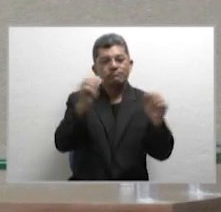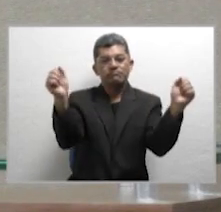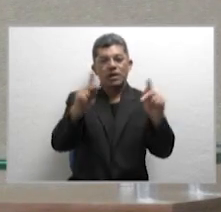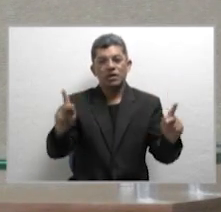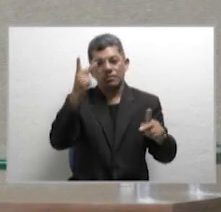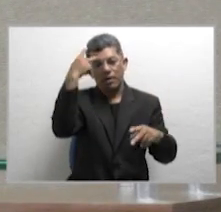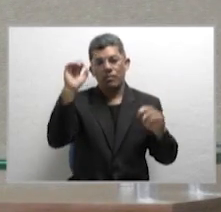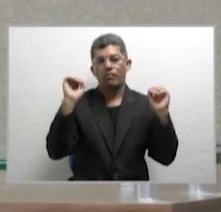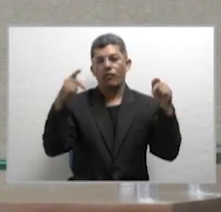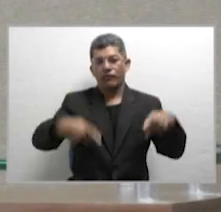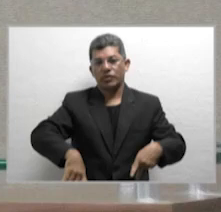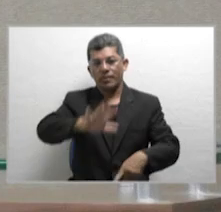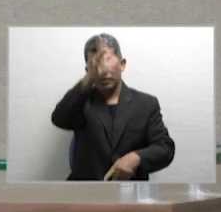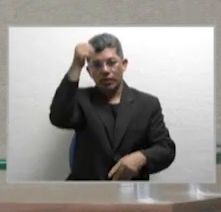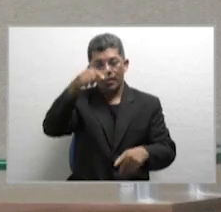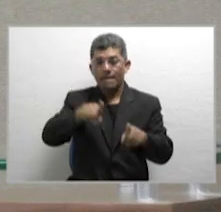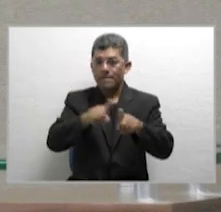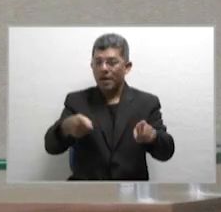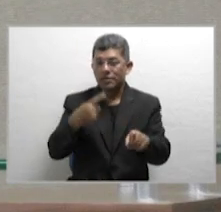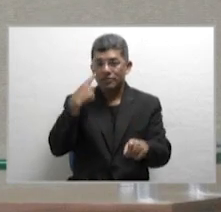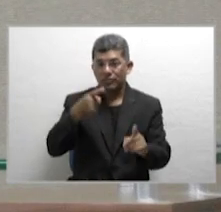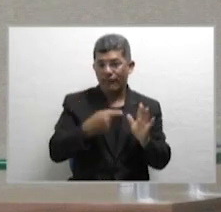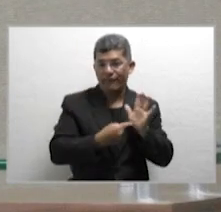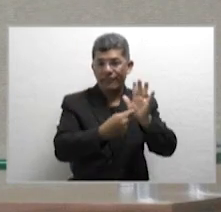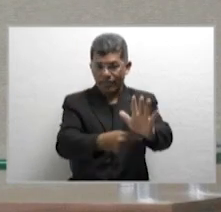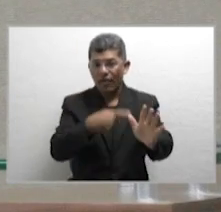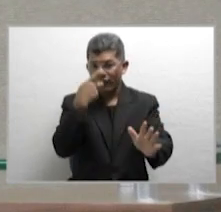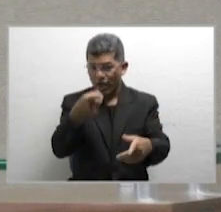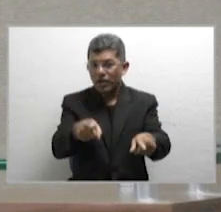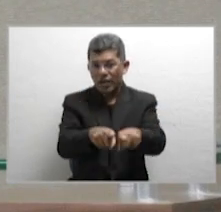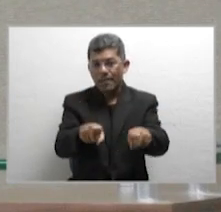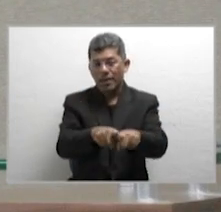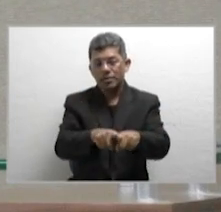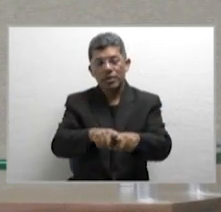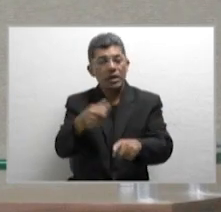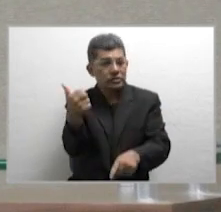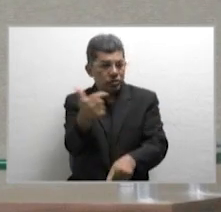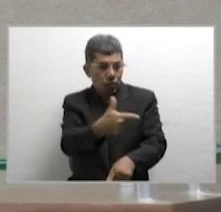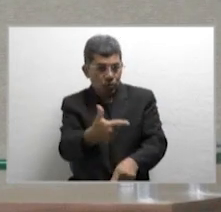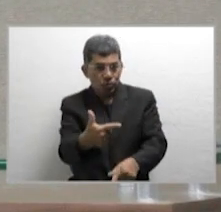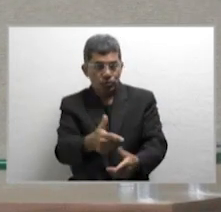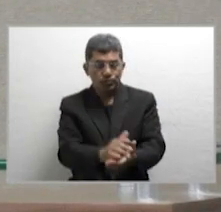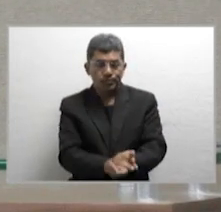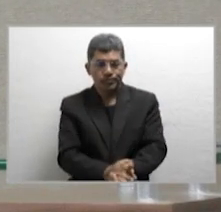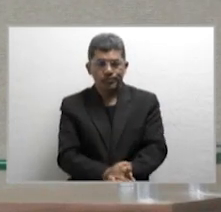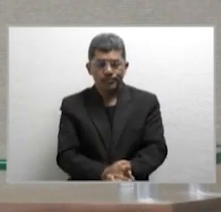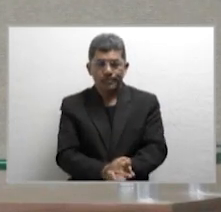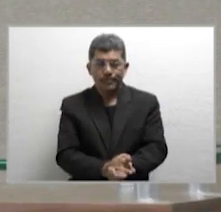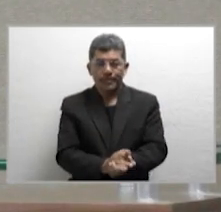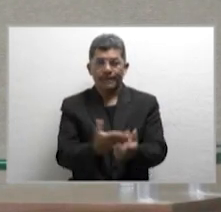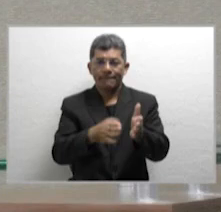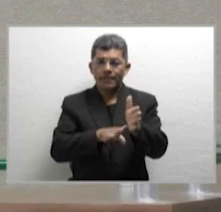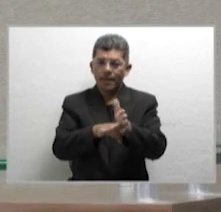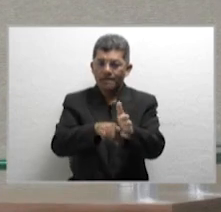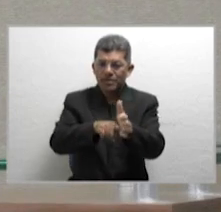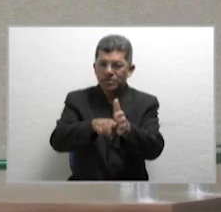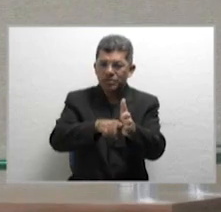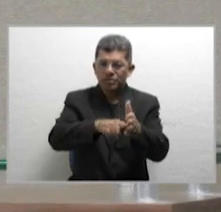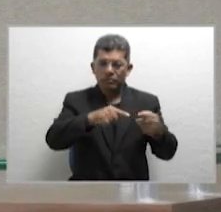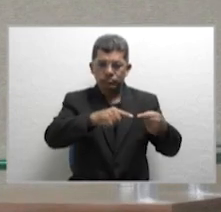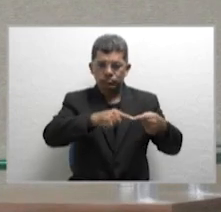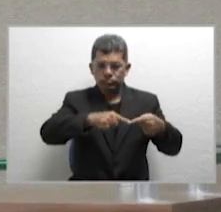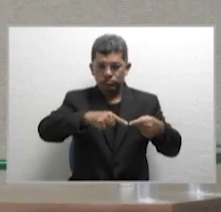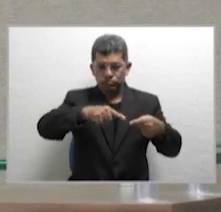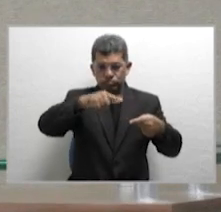Estado do Amazonas. Mas faço referência aqui também, segundo as estatísticas apresentadas